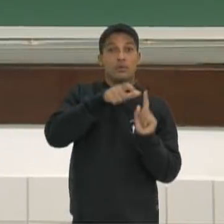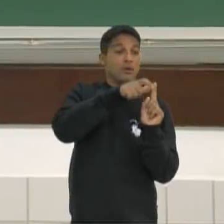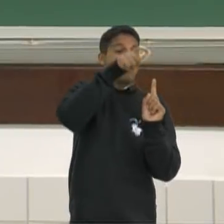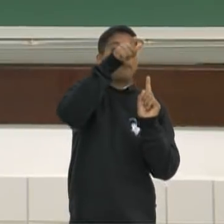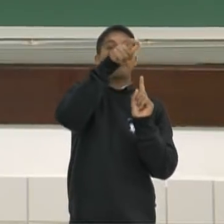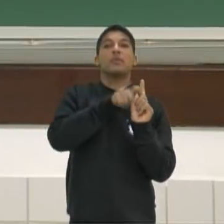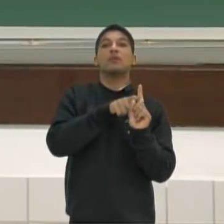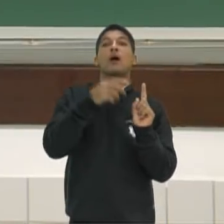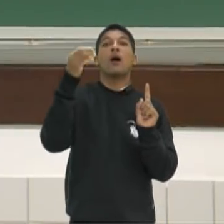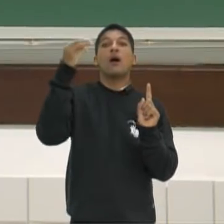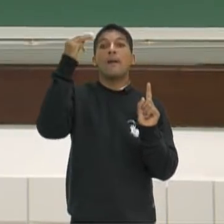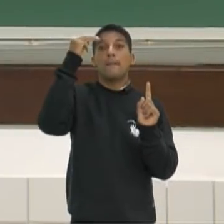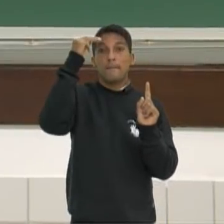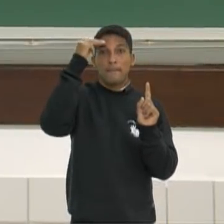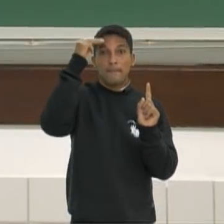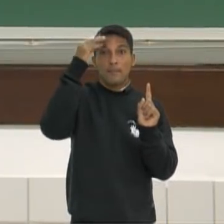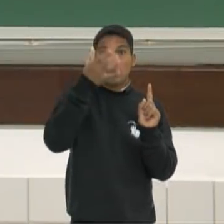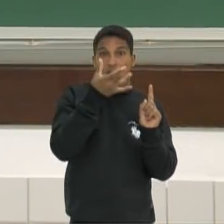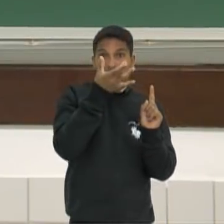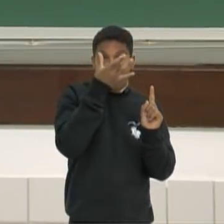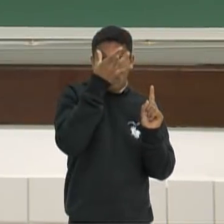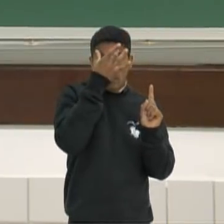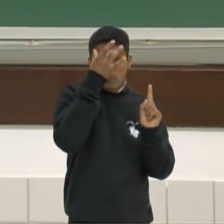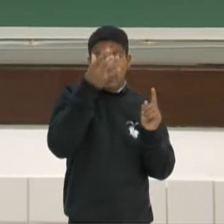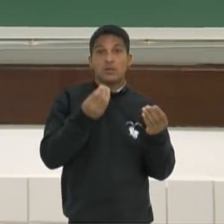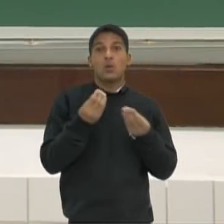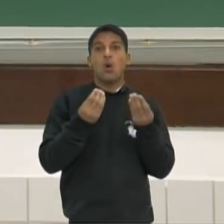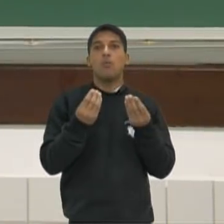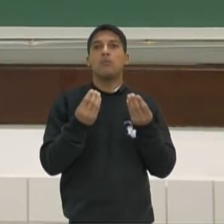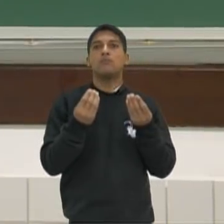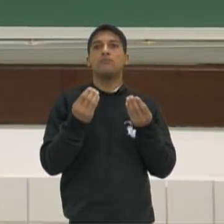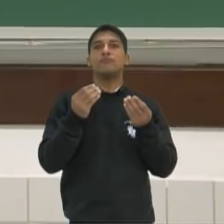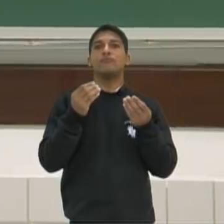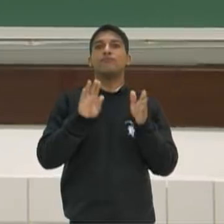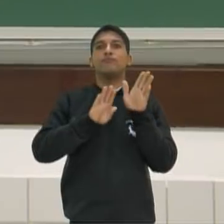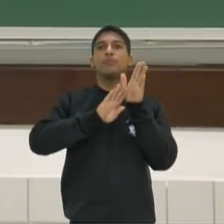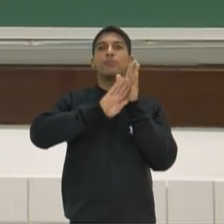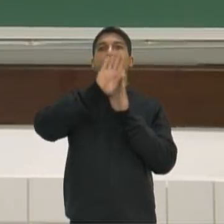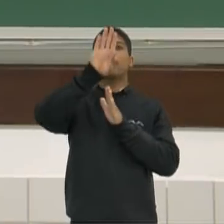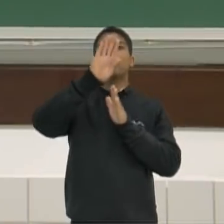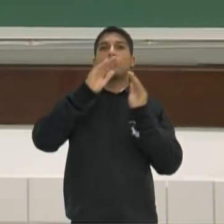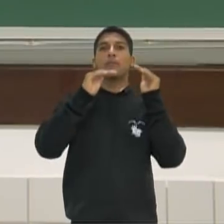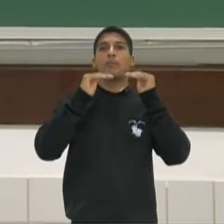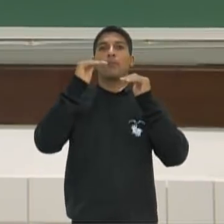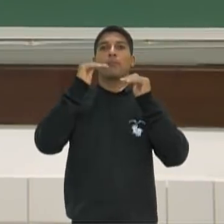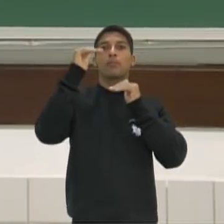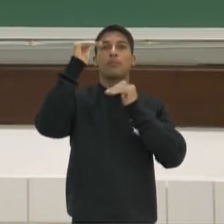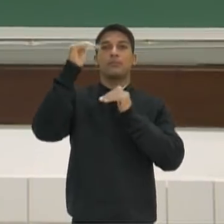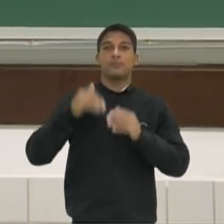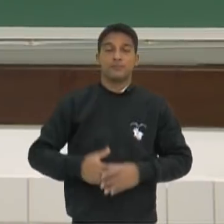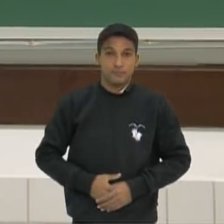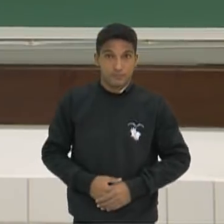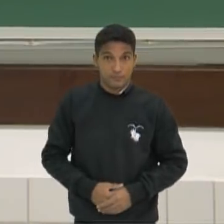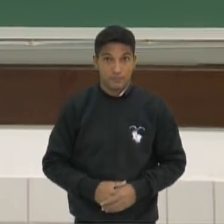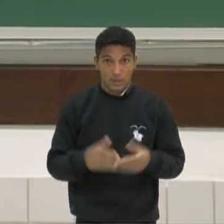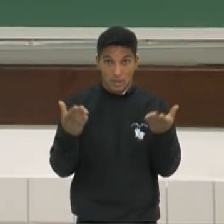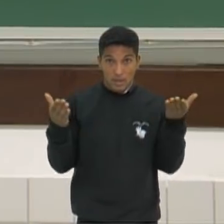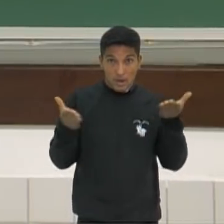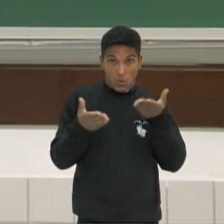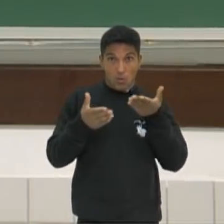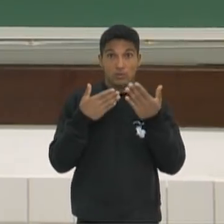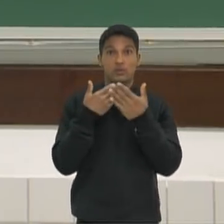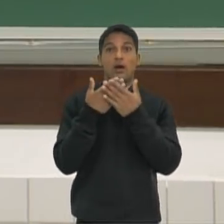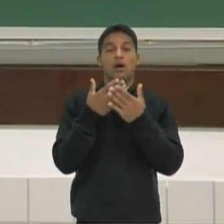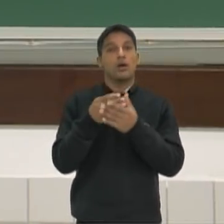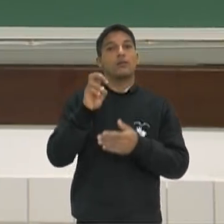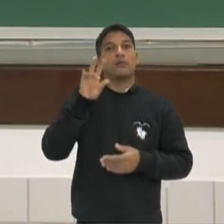nós vamos fazer um trabalho um pouco diferente. A gente vai pegar alguns trechos de documentos históricos,